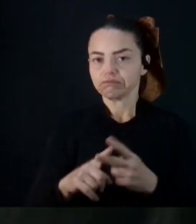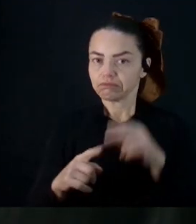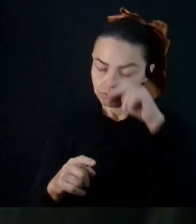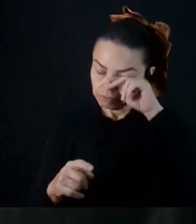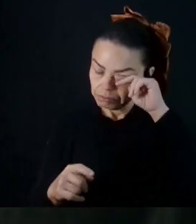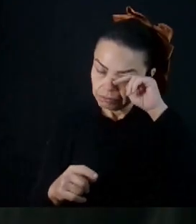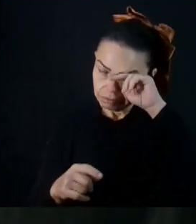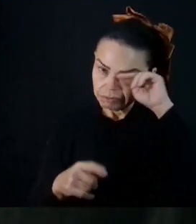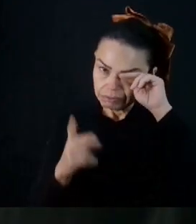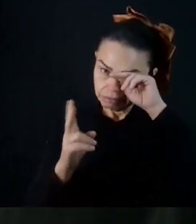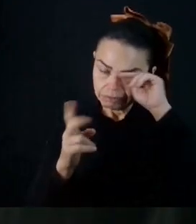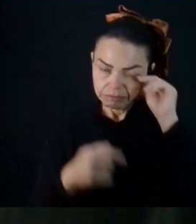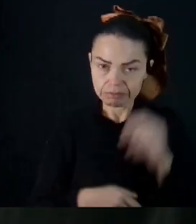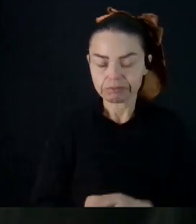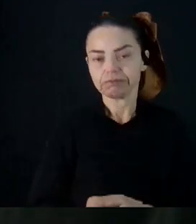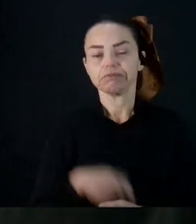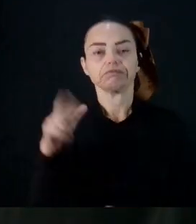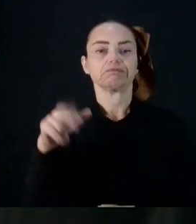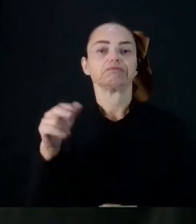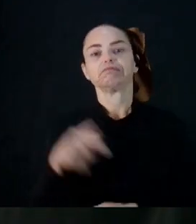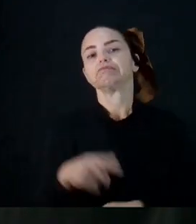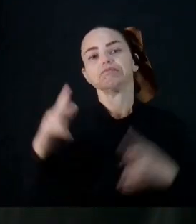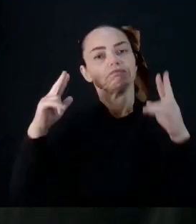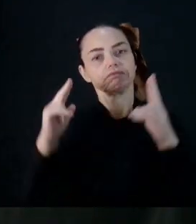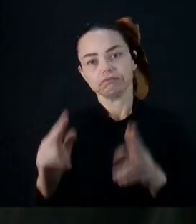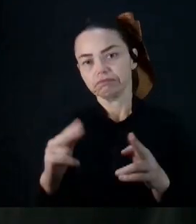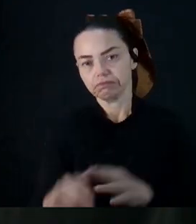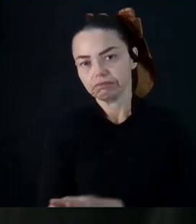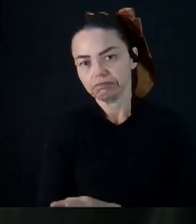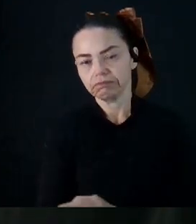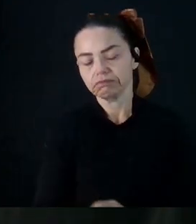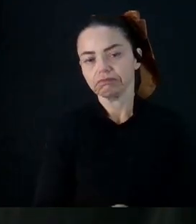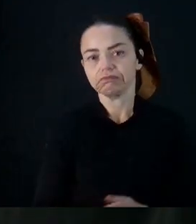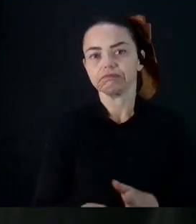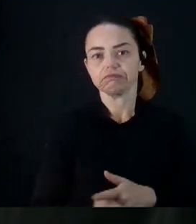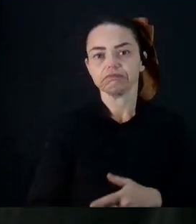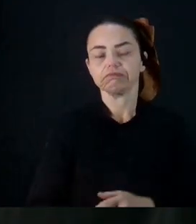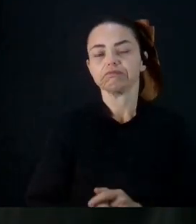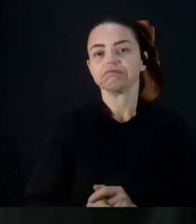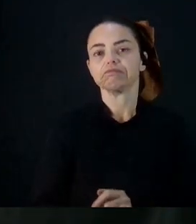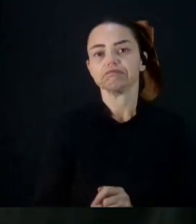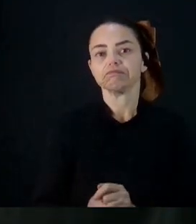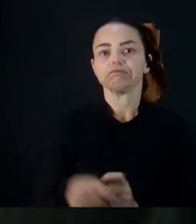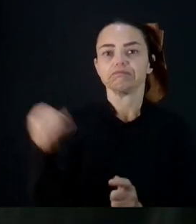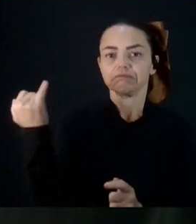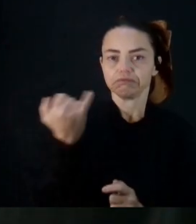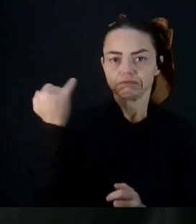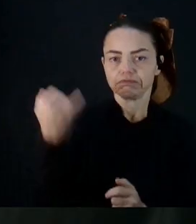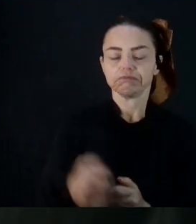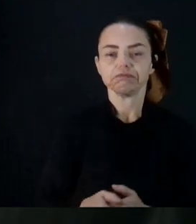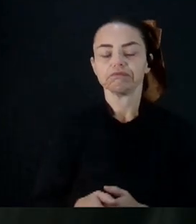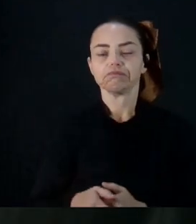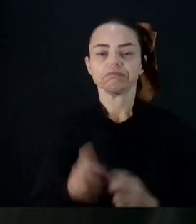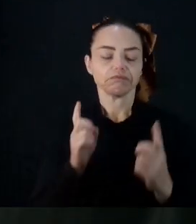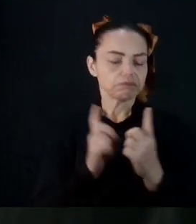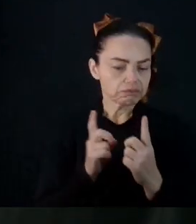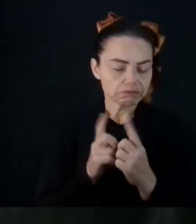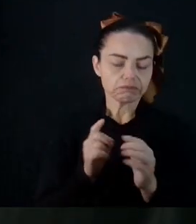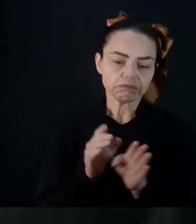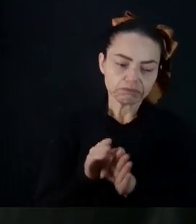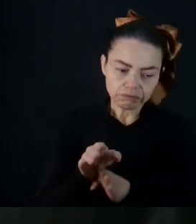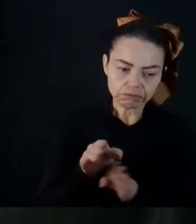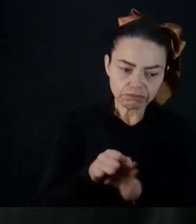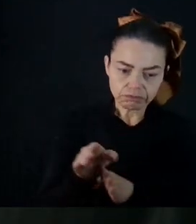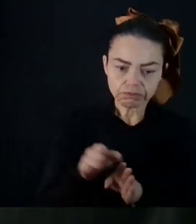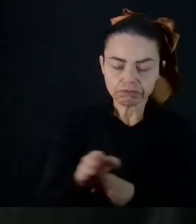sempre vai ser, quer dizer, nunca vai ser igual, né? Então é importante a consulta, a orientação